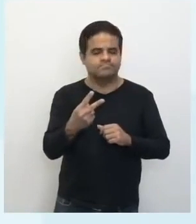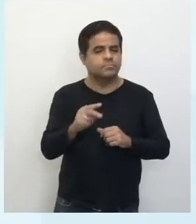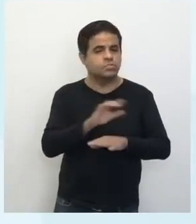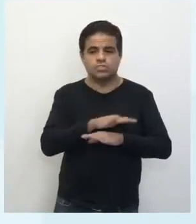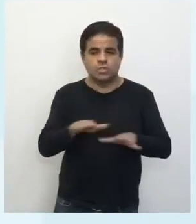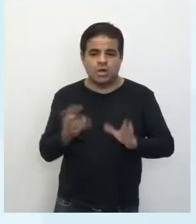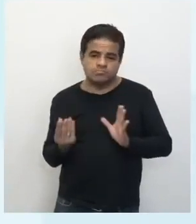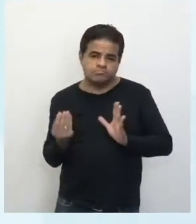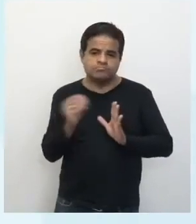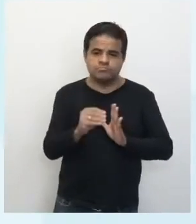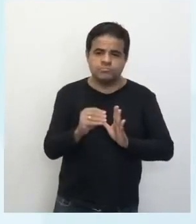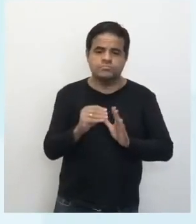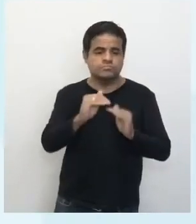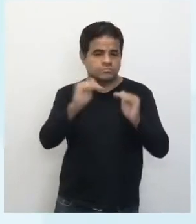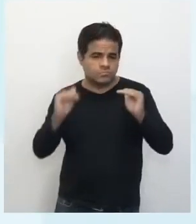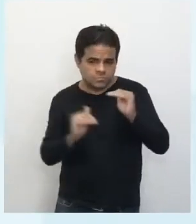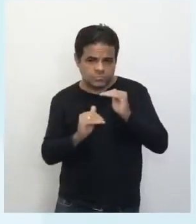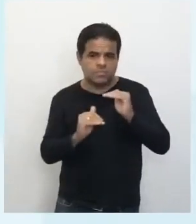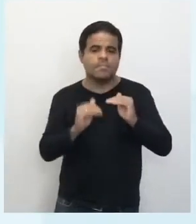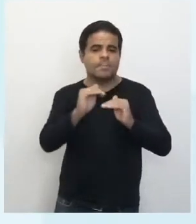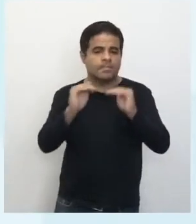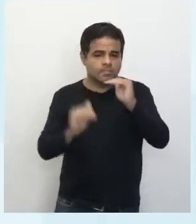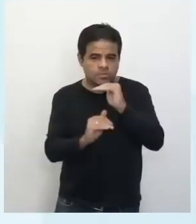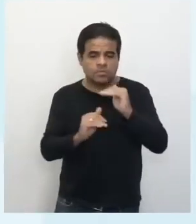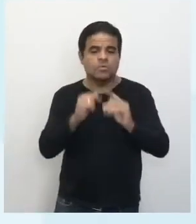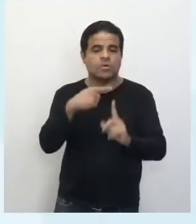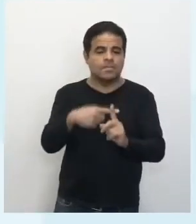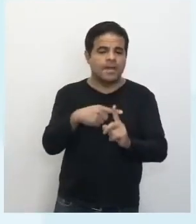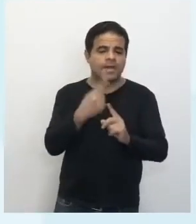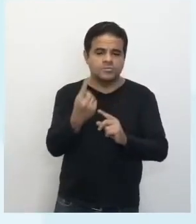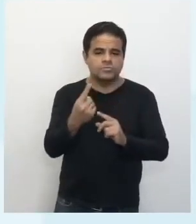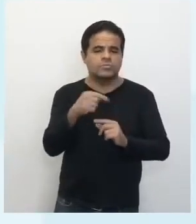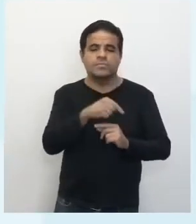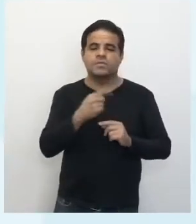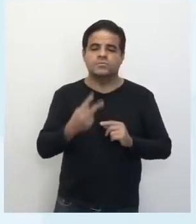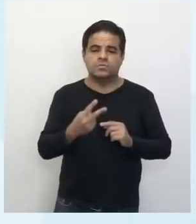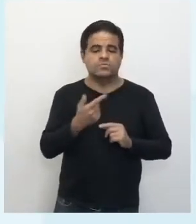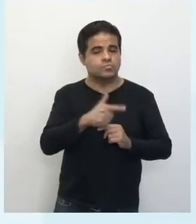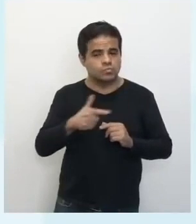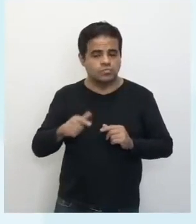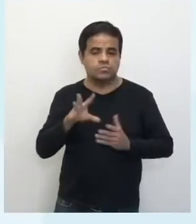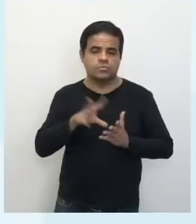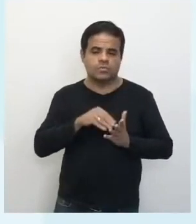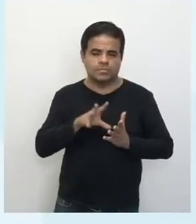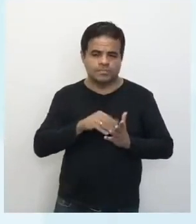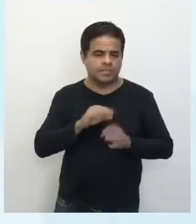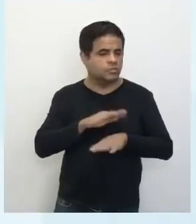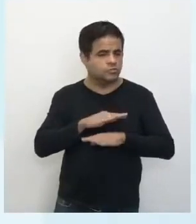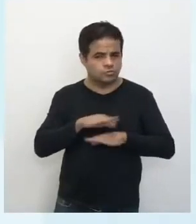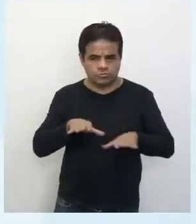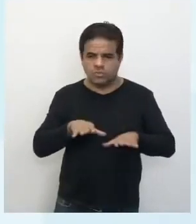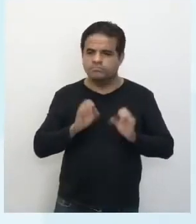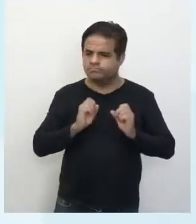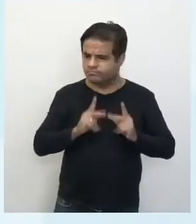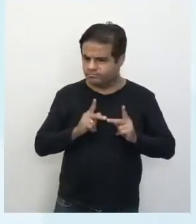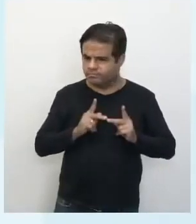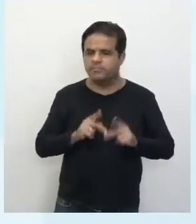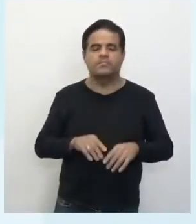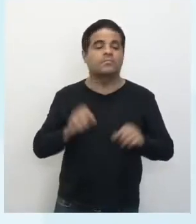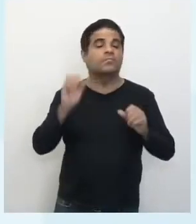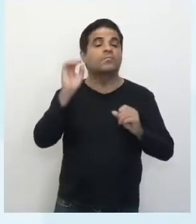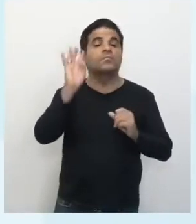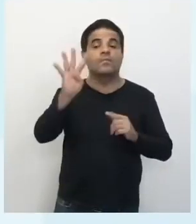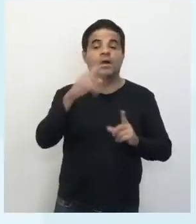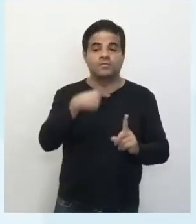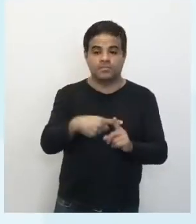só posiciona embaixo, um embaixo do outro, o mais 1 com menos 2. Os outros você copia, certo? Então, olha lá, ficou assim: